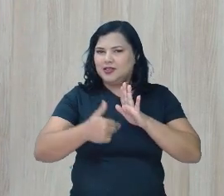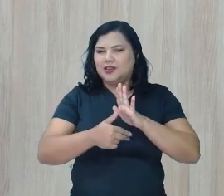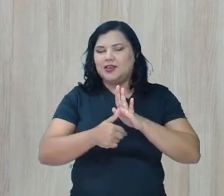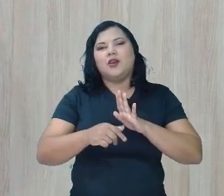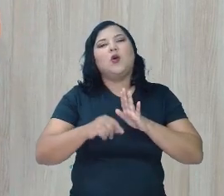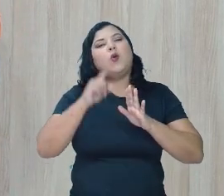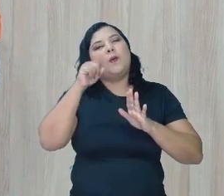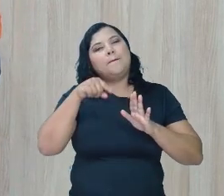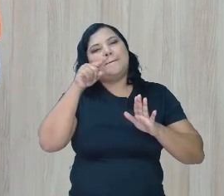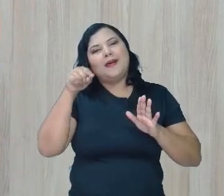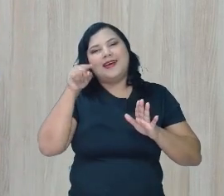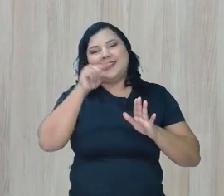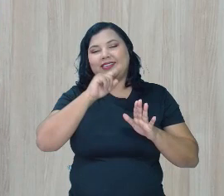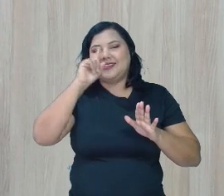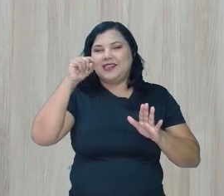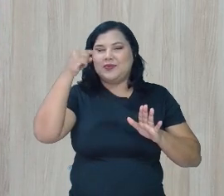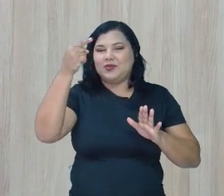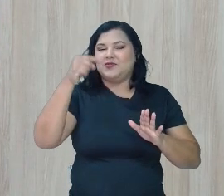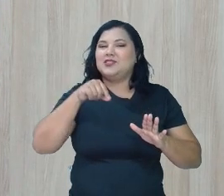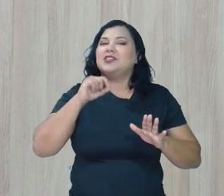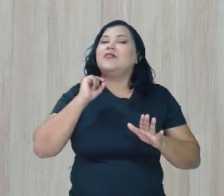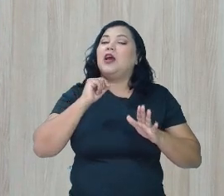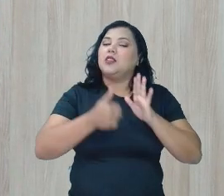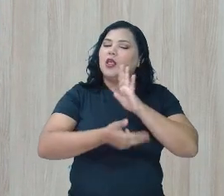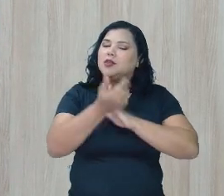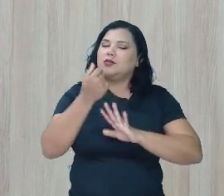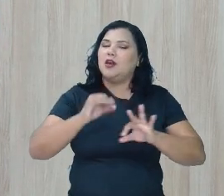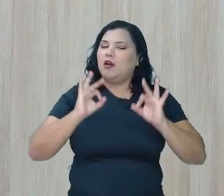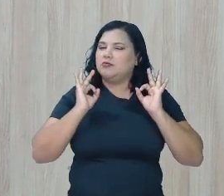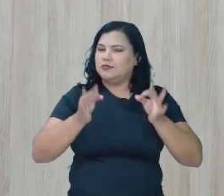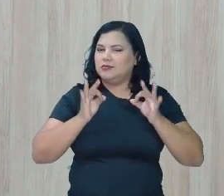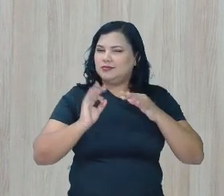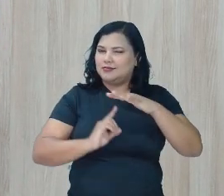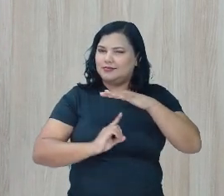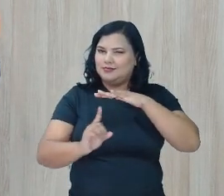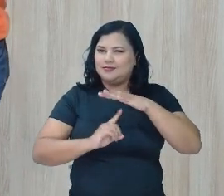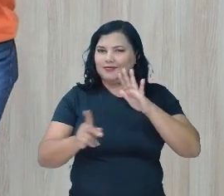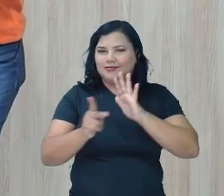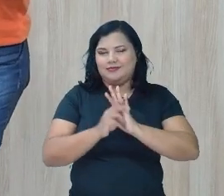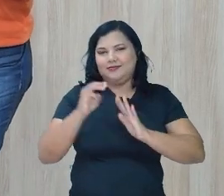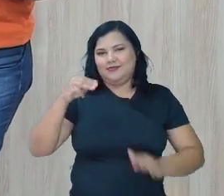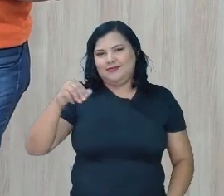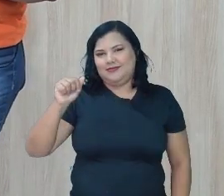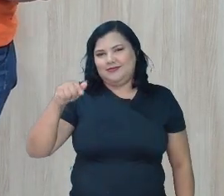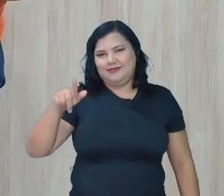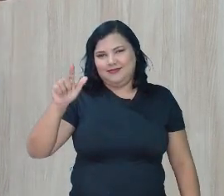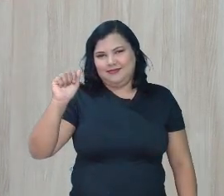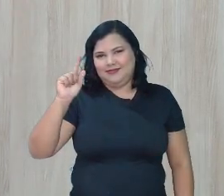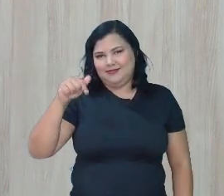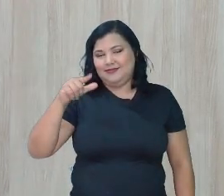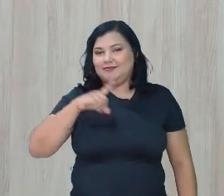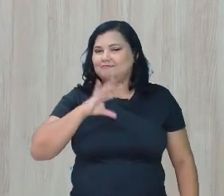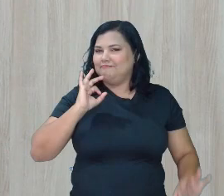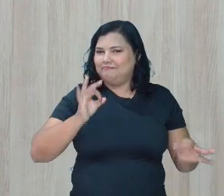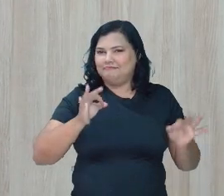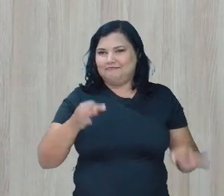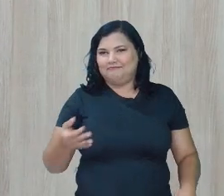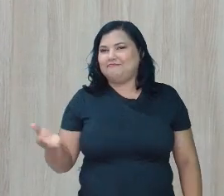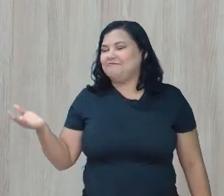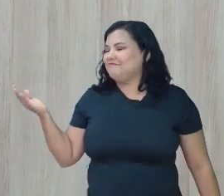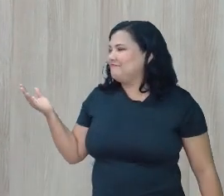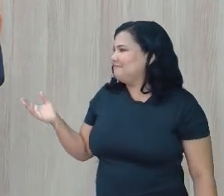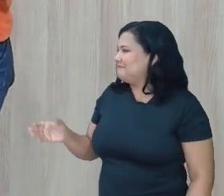como palitinhos, daqui a pouco você está desenhando os personagens de mangá. Eu garanto. Vamos